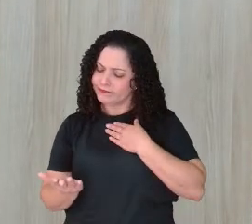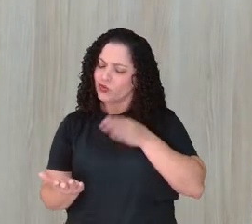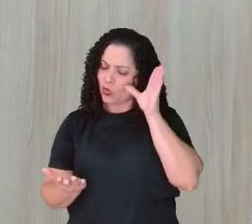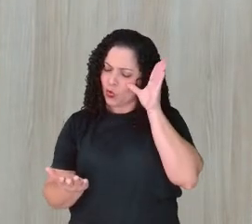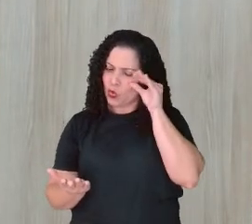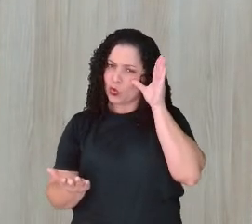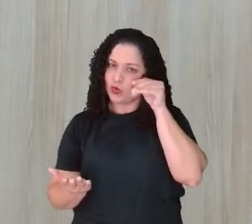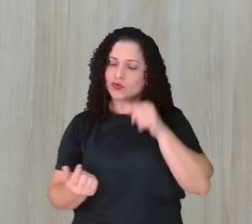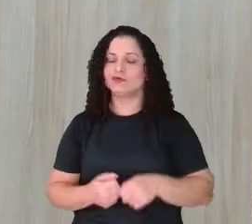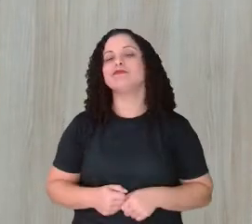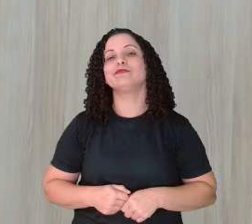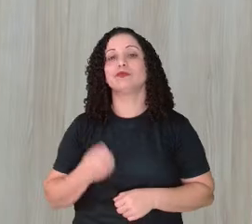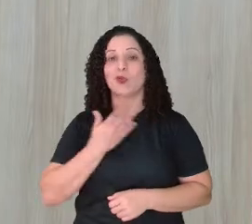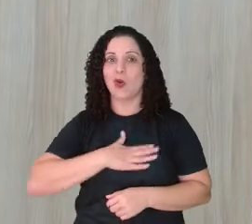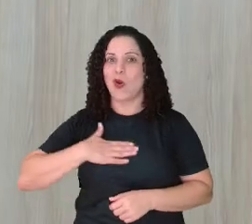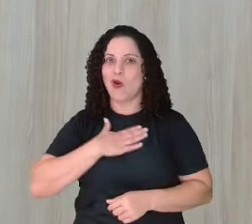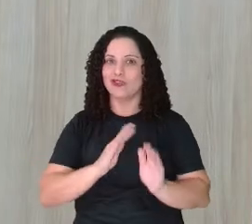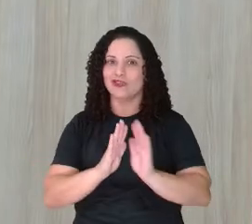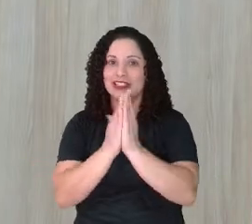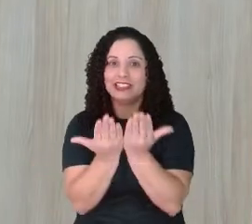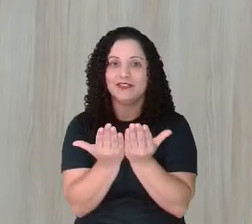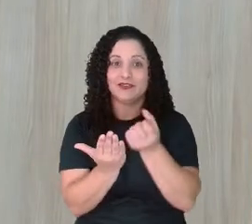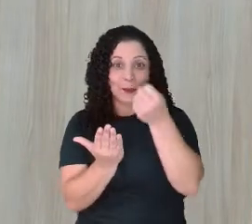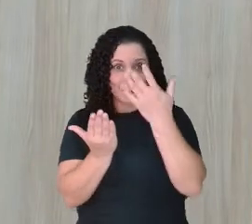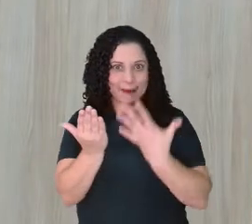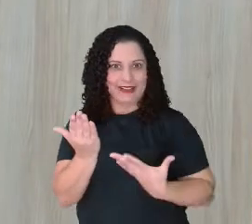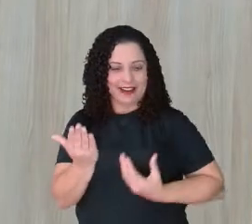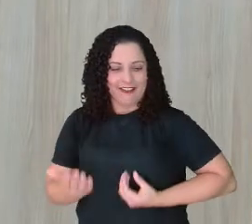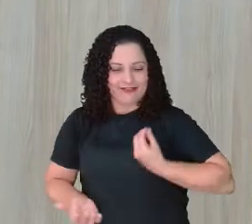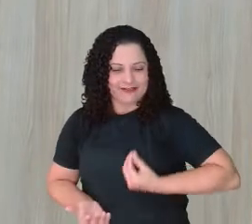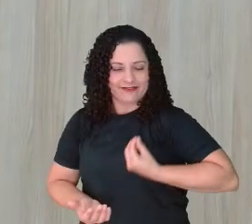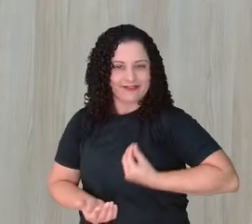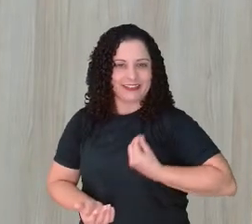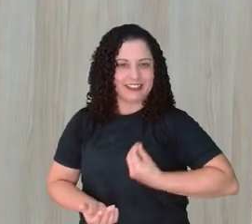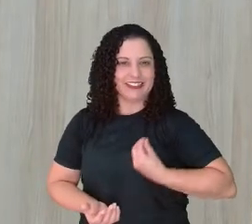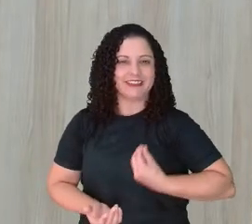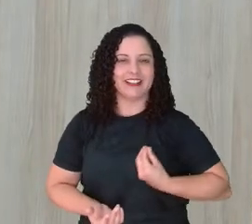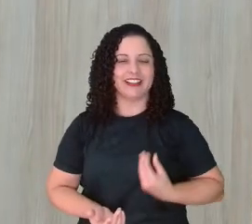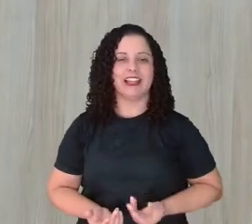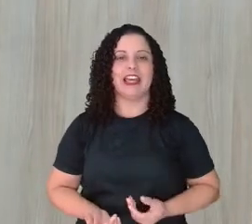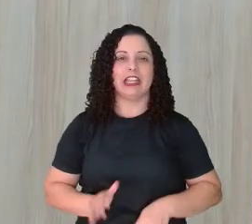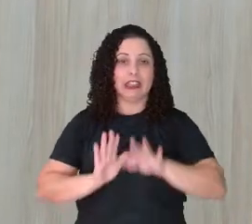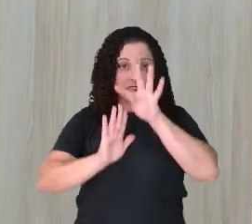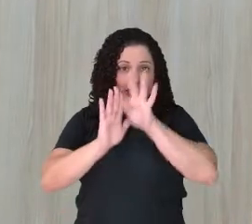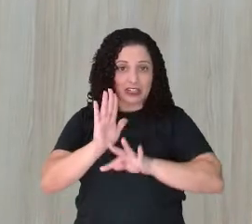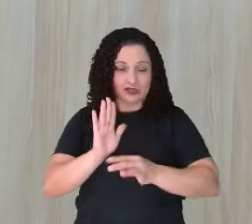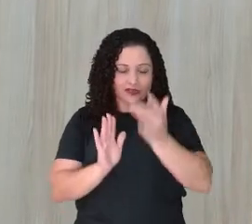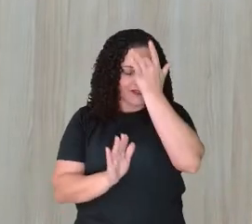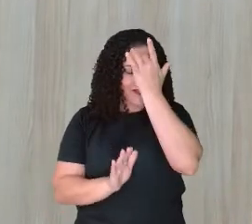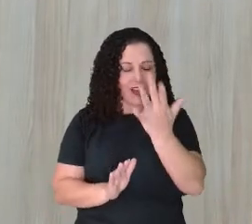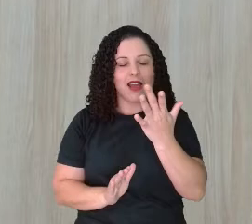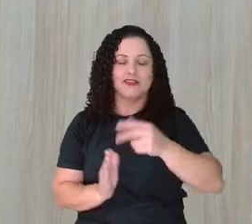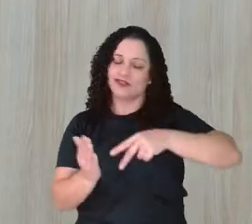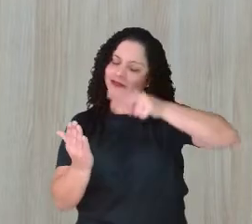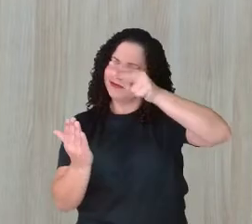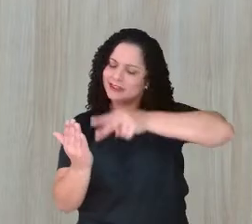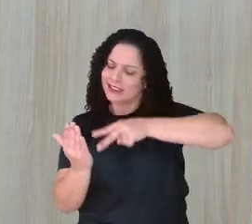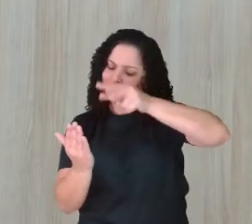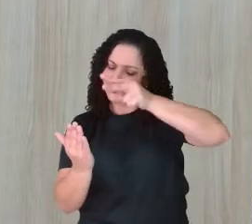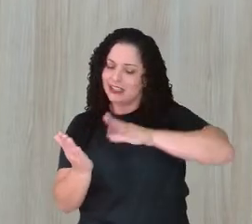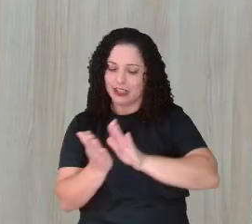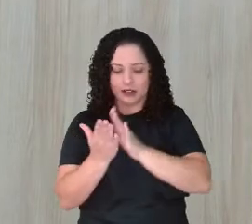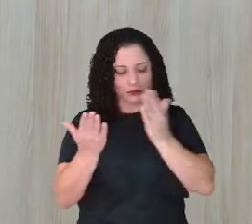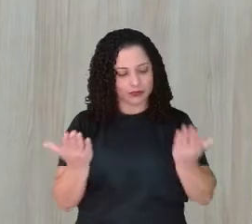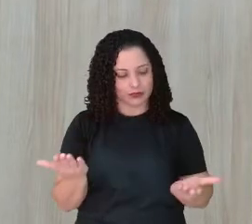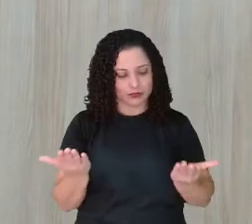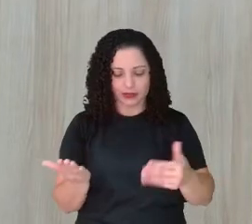muito de livros que são diários, que é primeira pessoa, são textos fáceis de ler, né? Cada folha